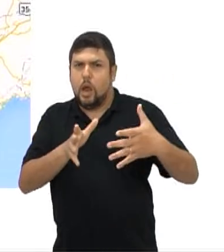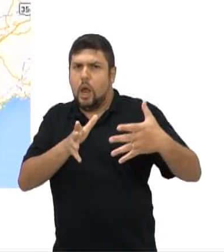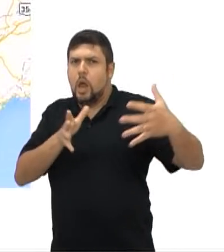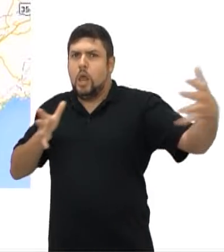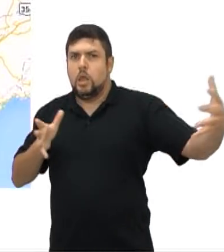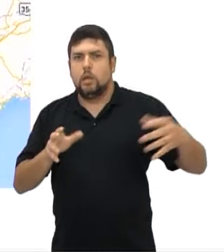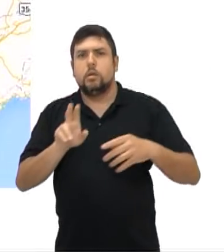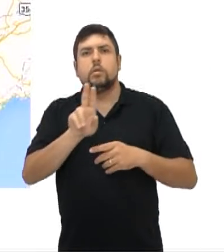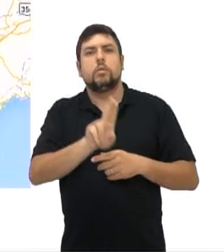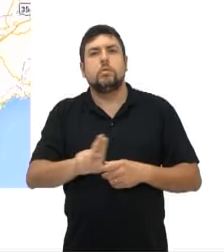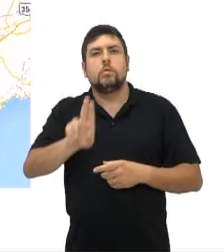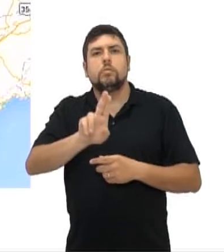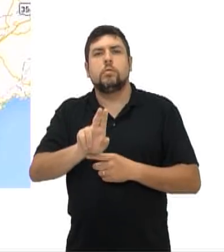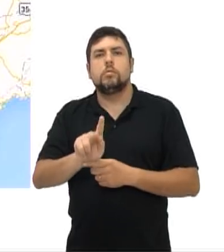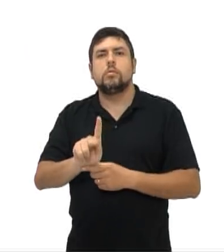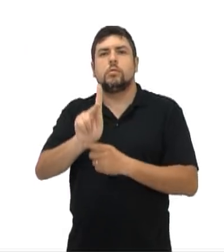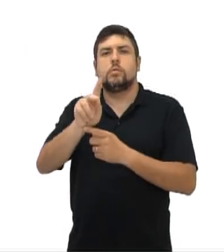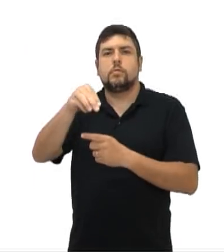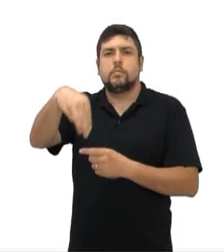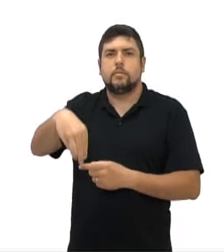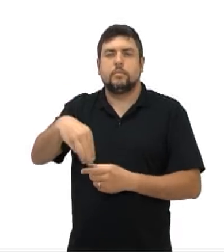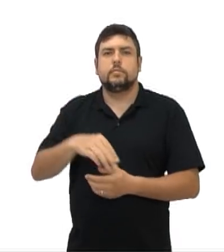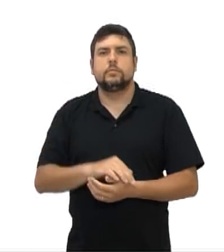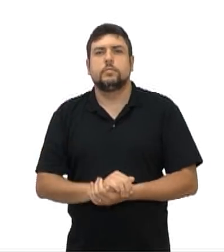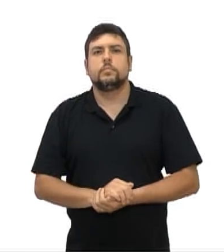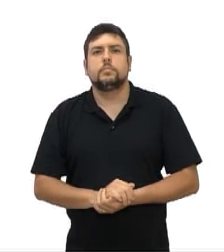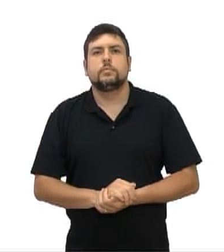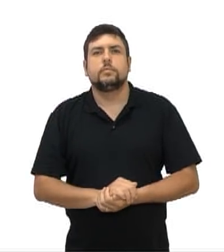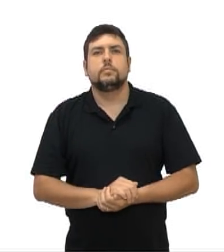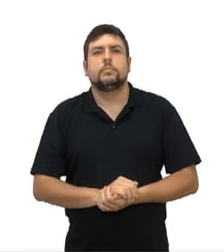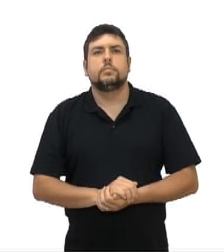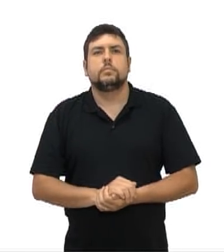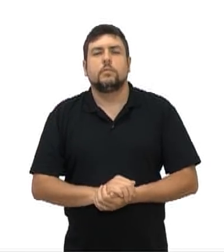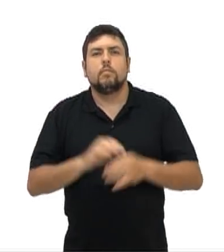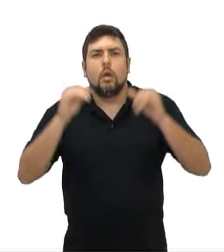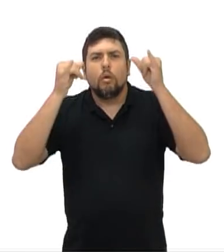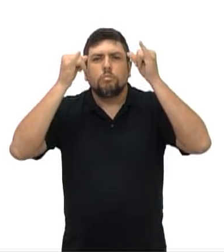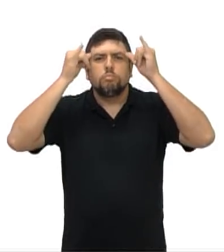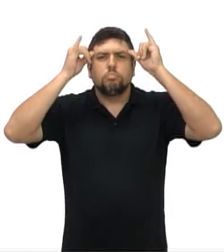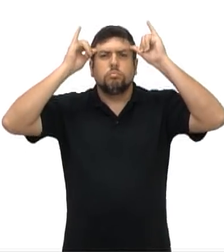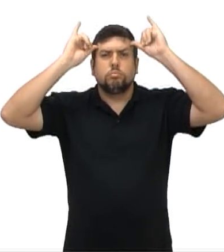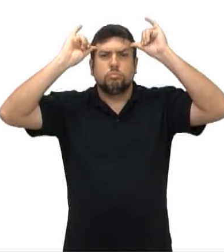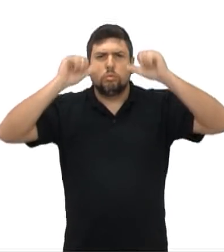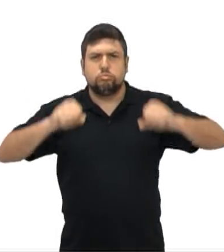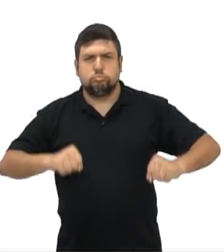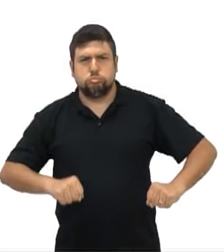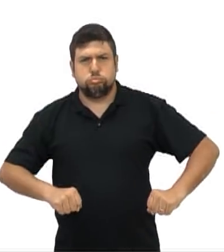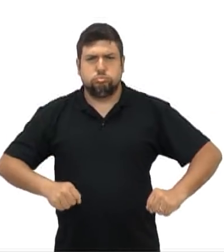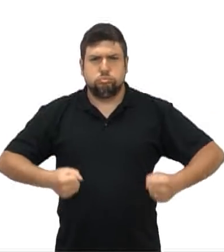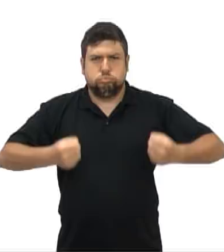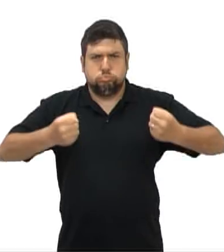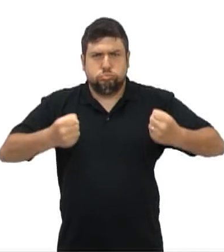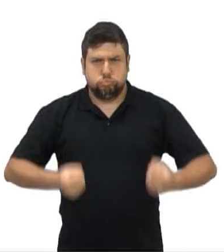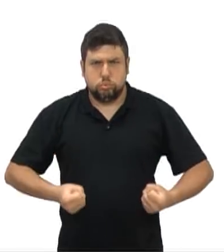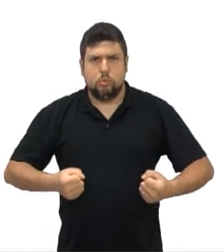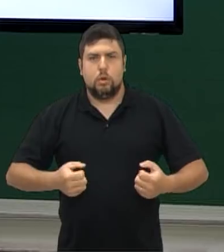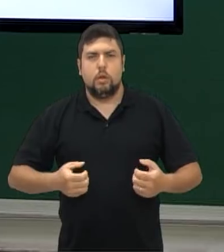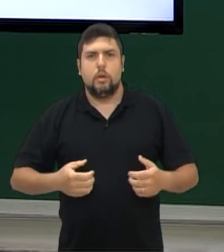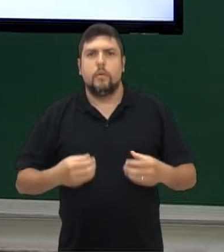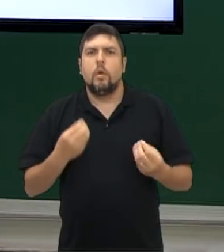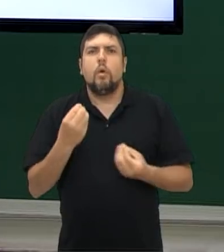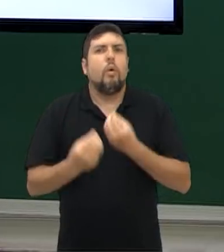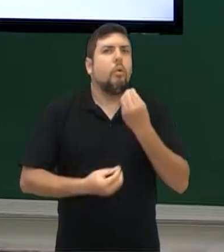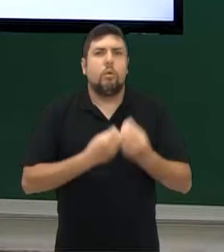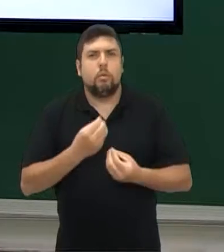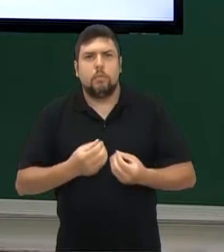usar o quilômetro, ok? Muito bem. E o boi? A massa corporal do boi? Bom, o boi é